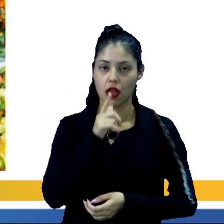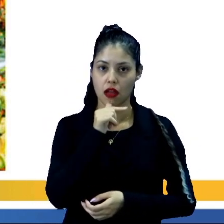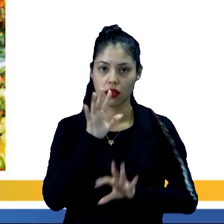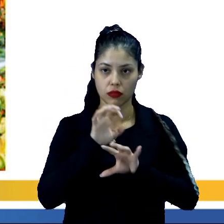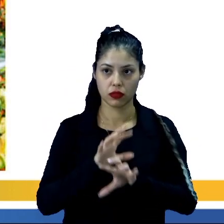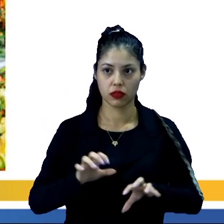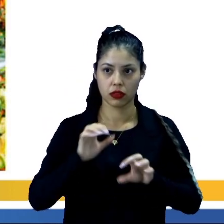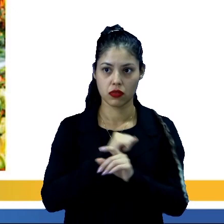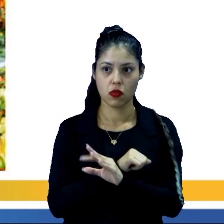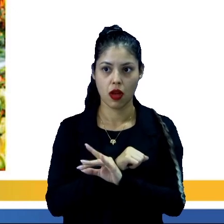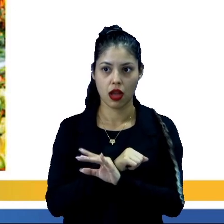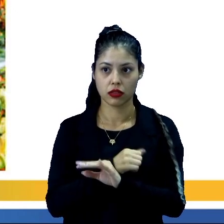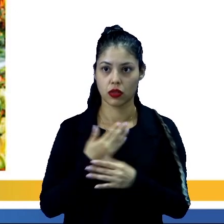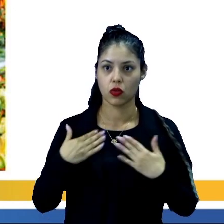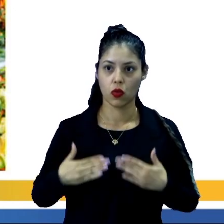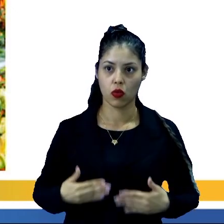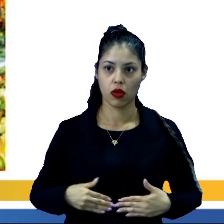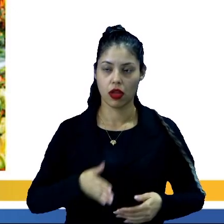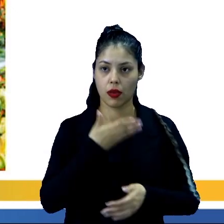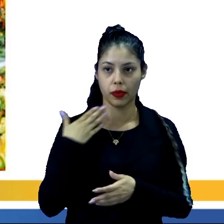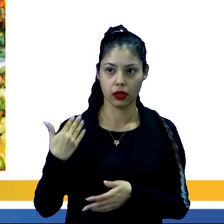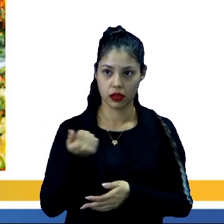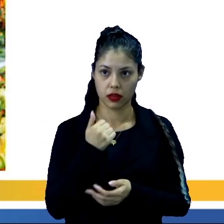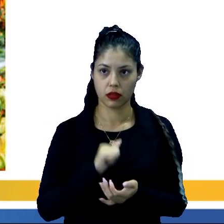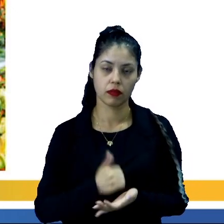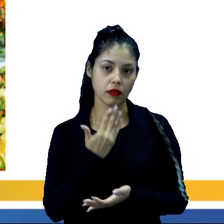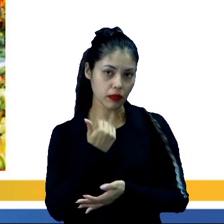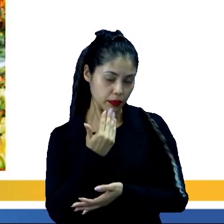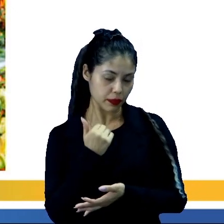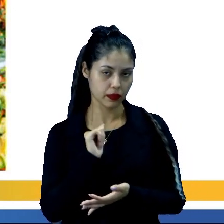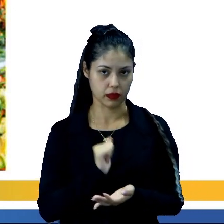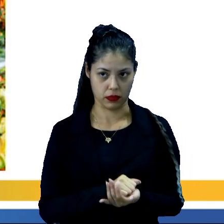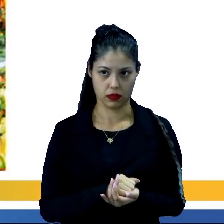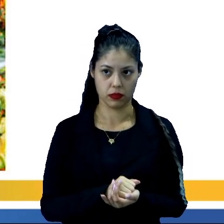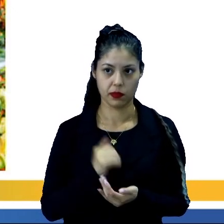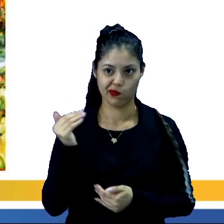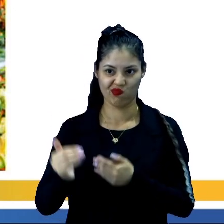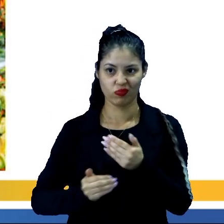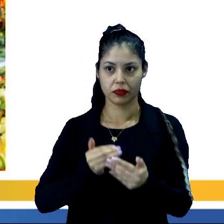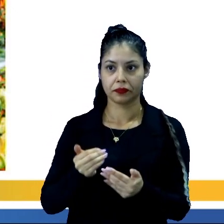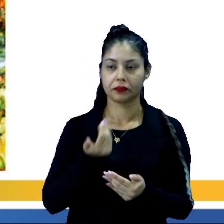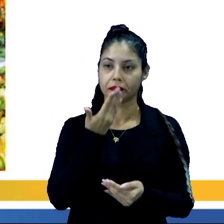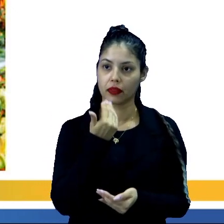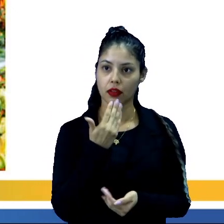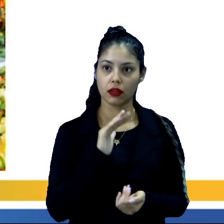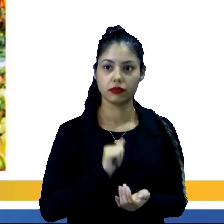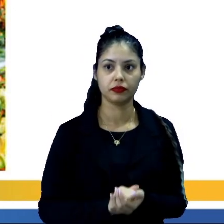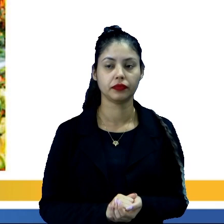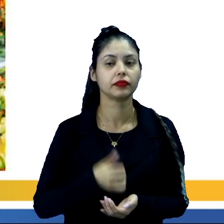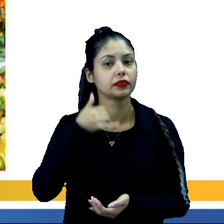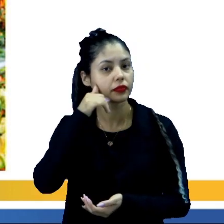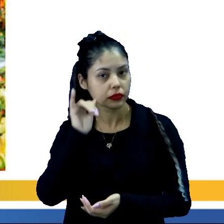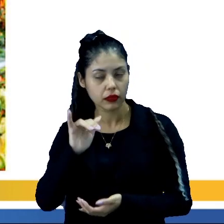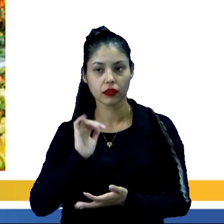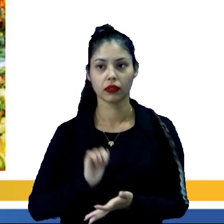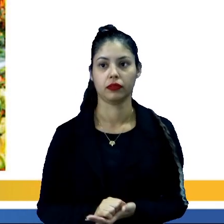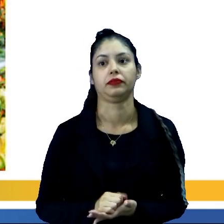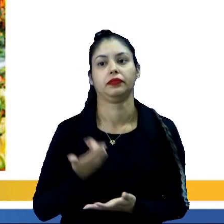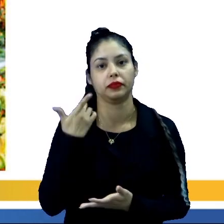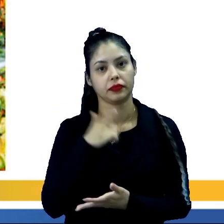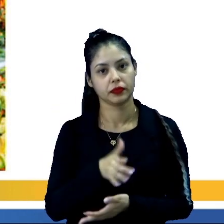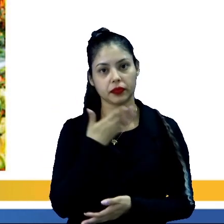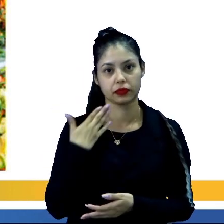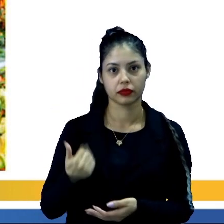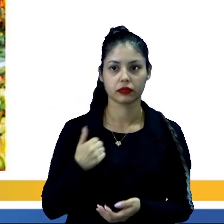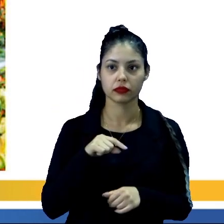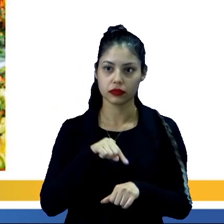né? Então, quando a gente come a salada, é sempre recomendado comer salada ali durante a alimentação, exatamente para isso, para que a gente